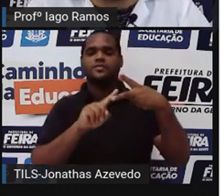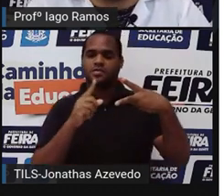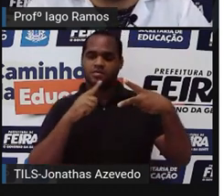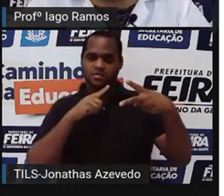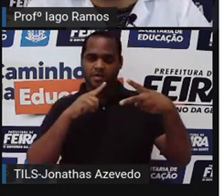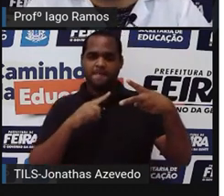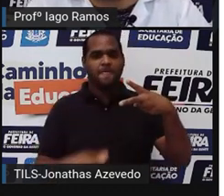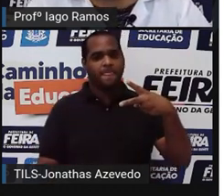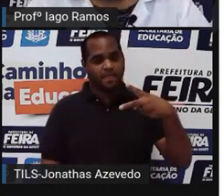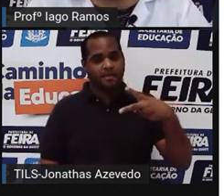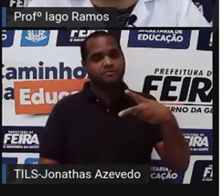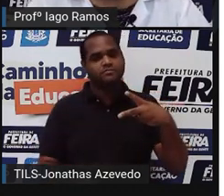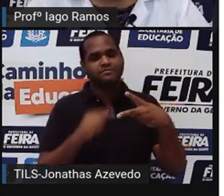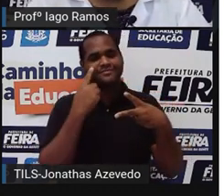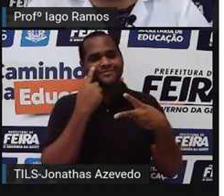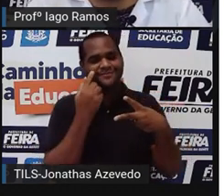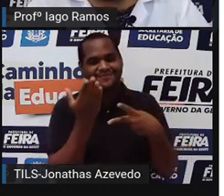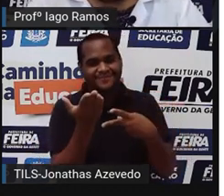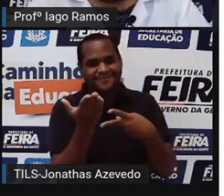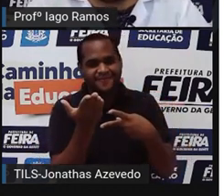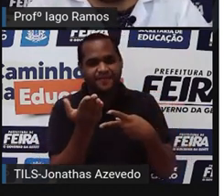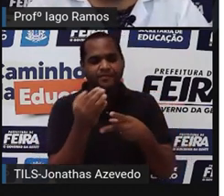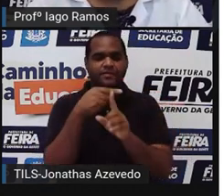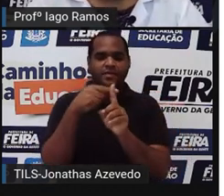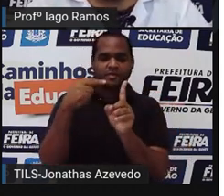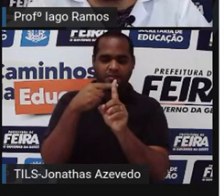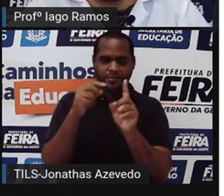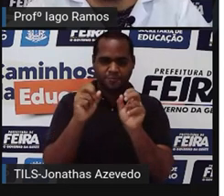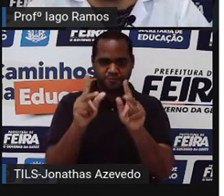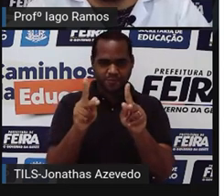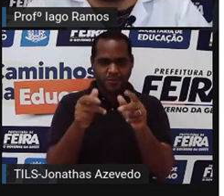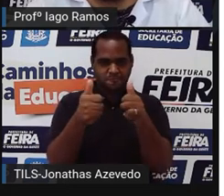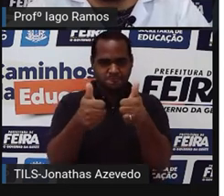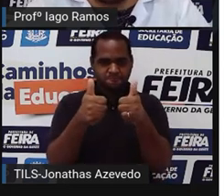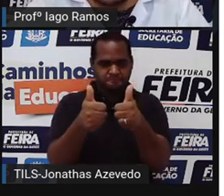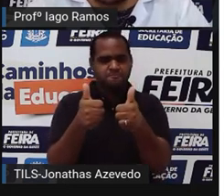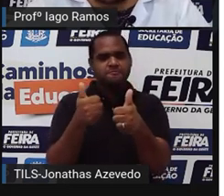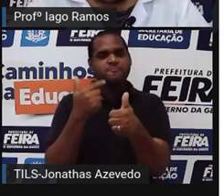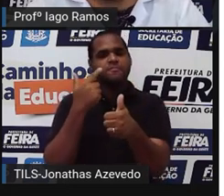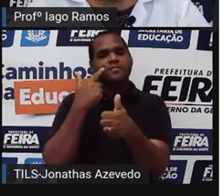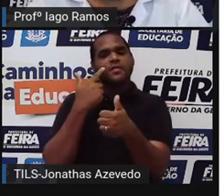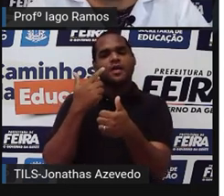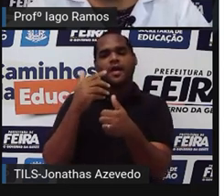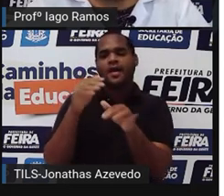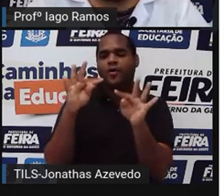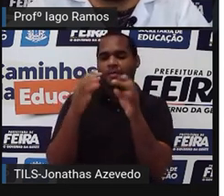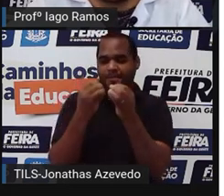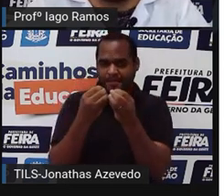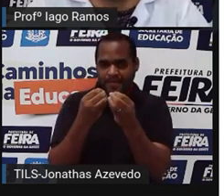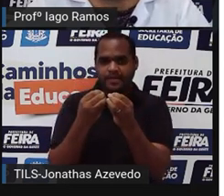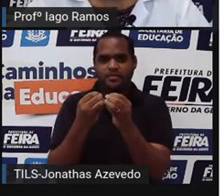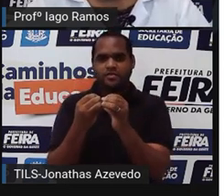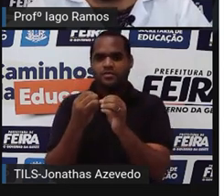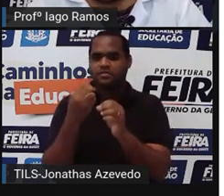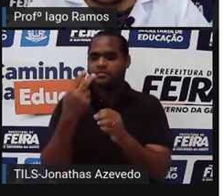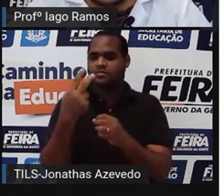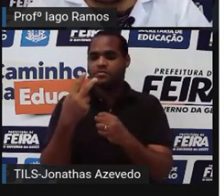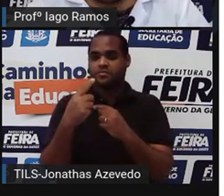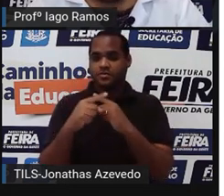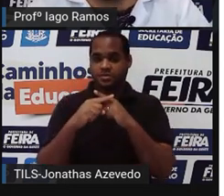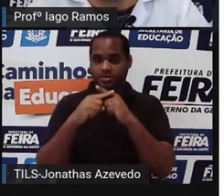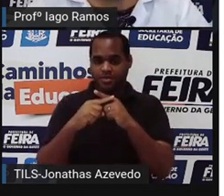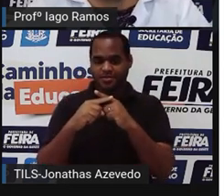só, sinalizadas, são incompletas, tá? A completa tem x ao quadrado